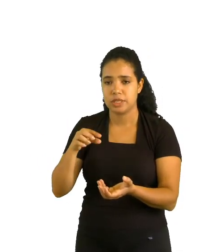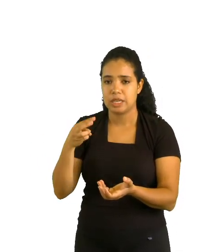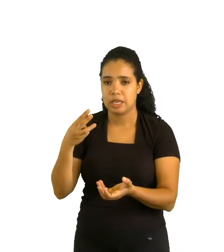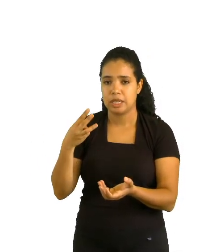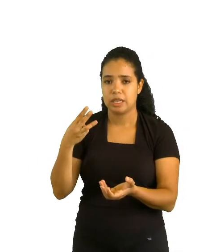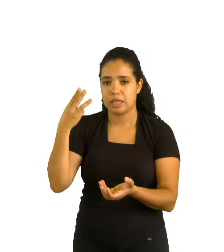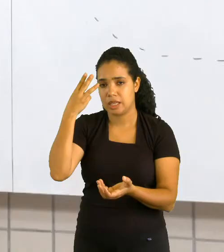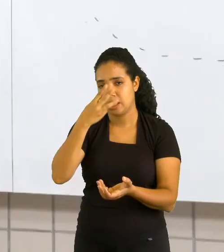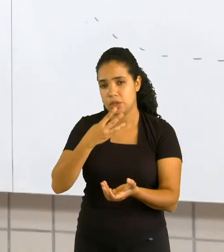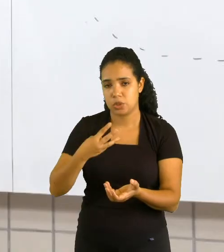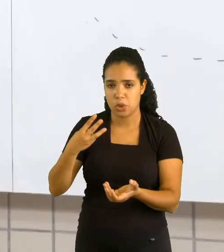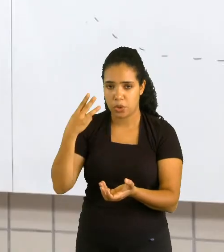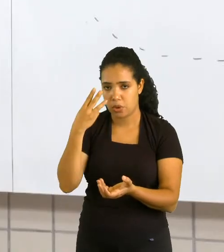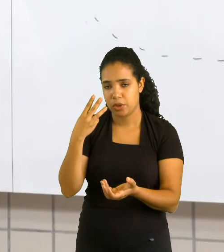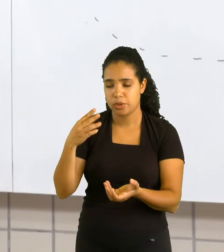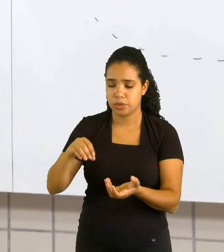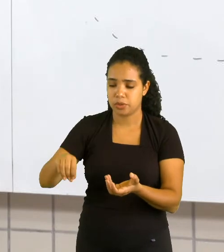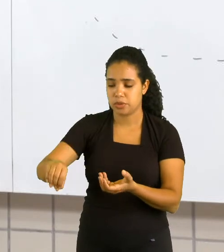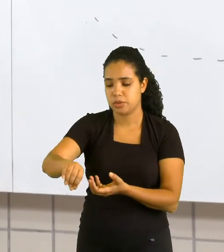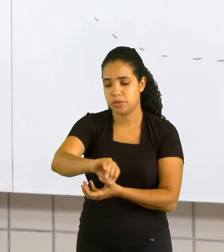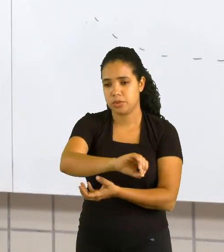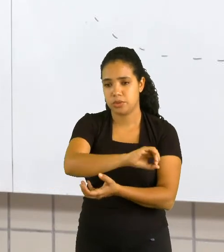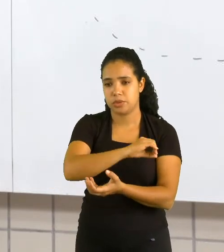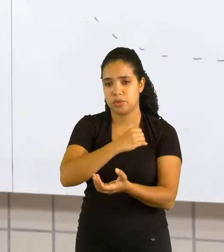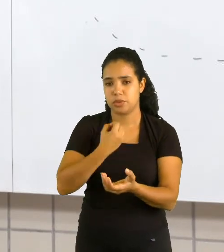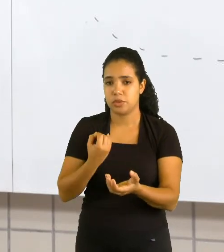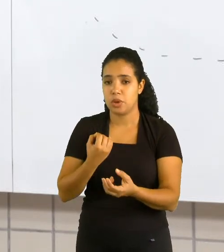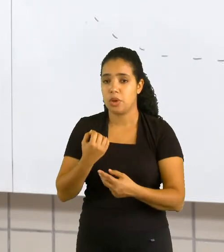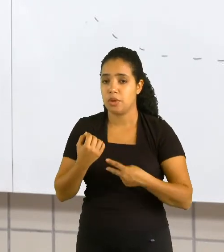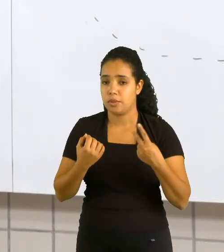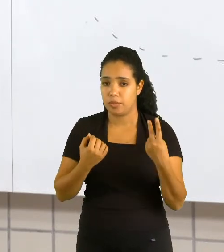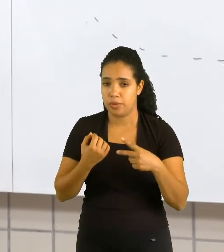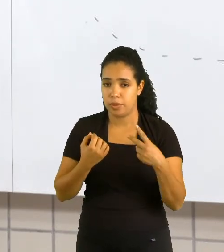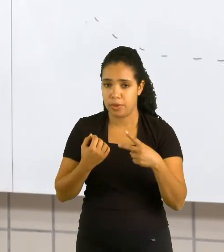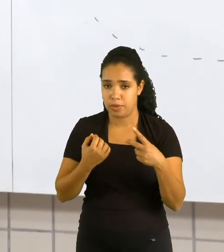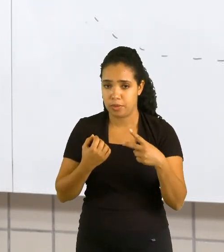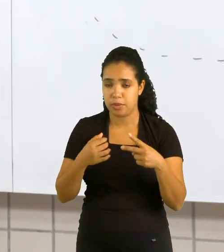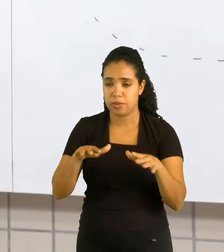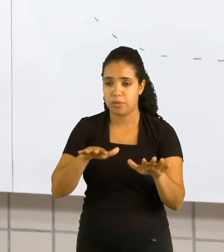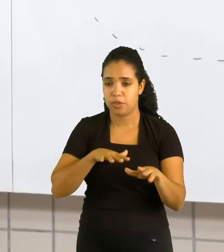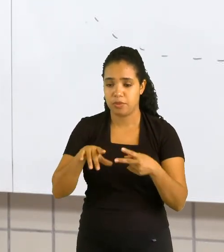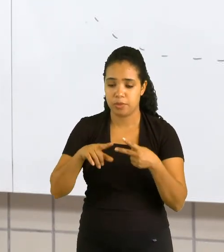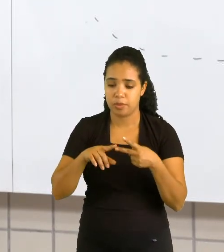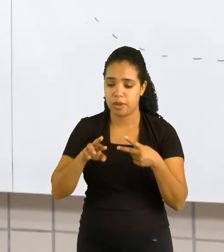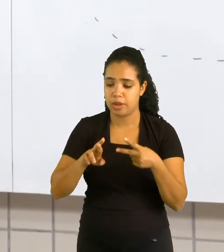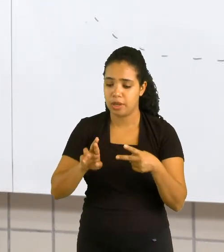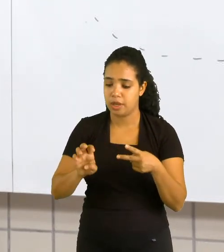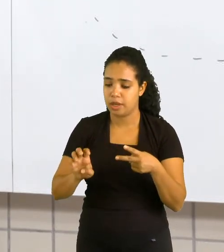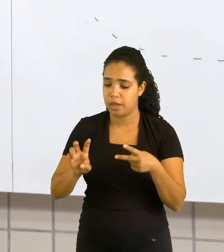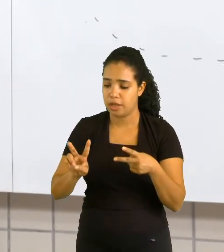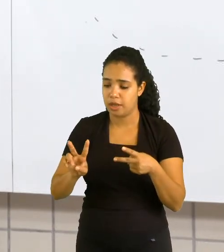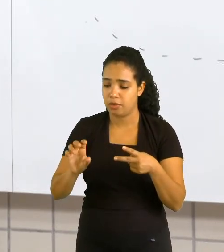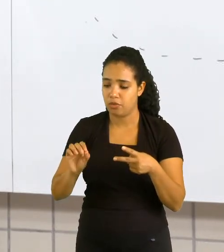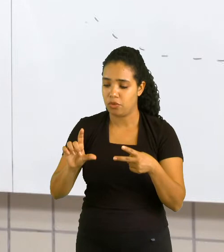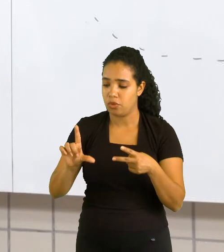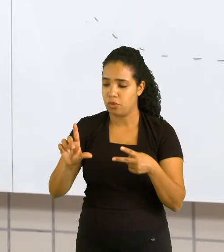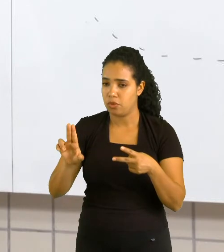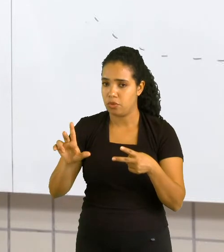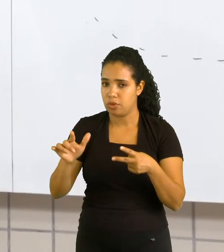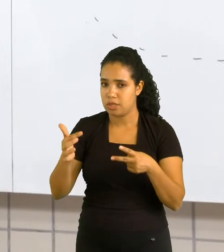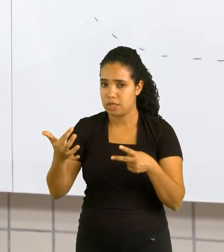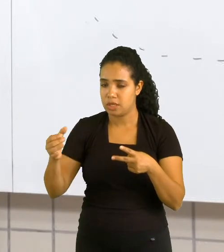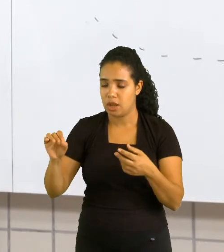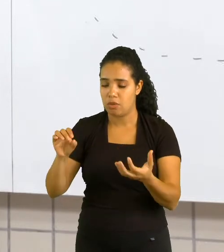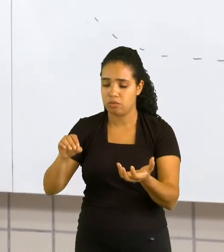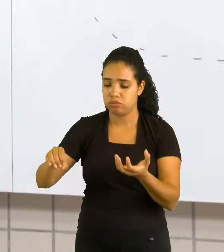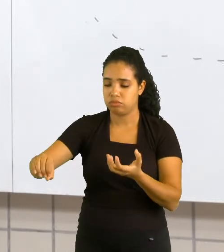aproximadamente. O segundo movimento da Lua é o movimento de revolução, que é o movimento que a Lua faz em torno da Terra.